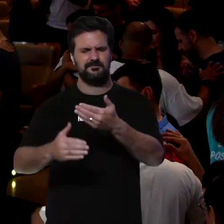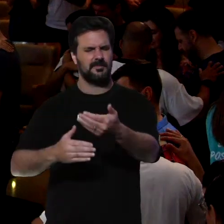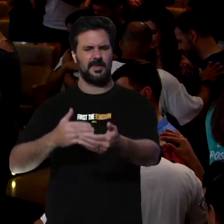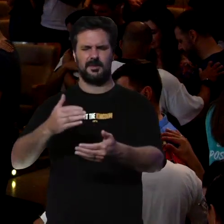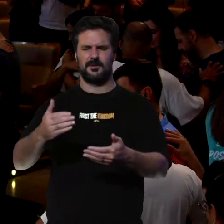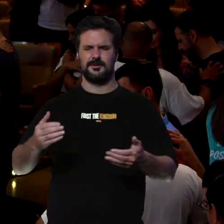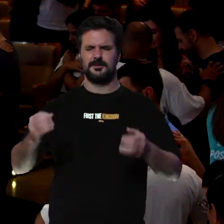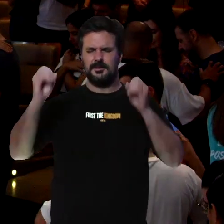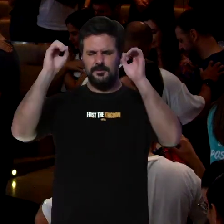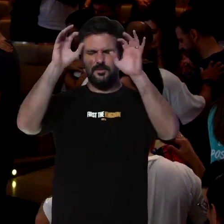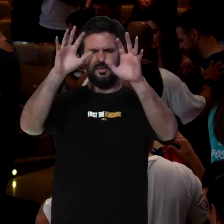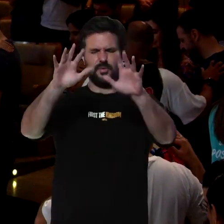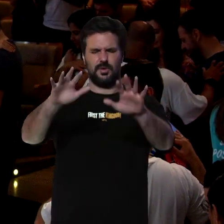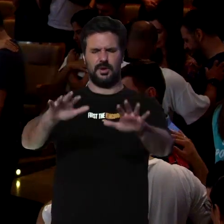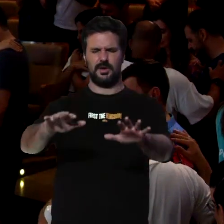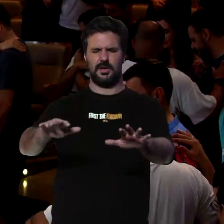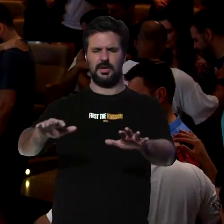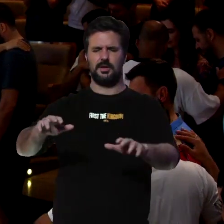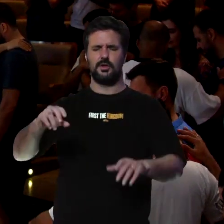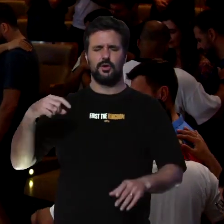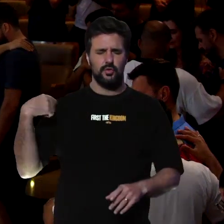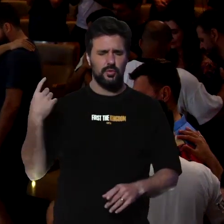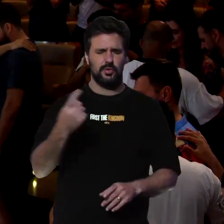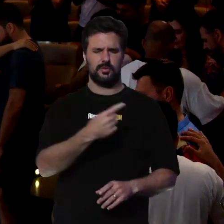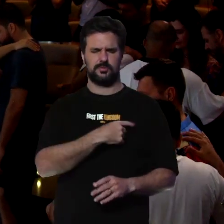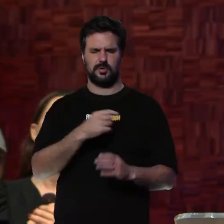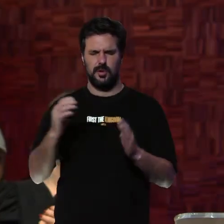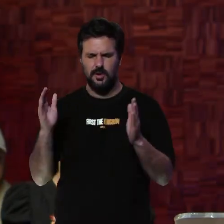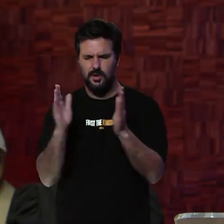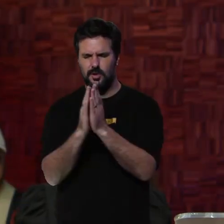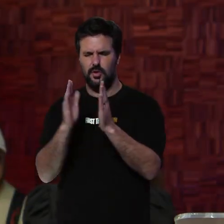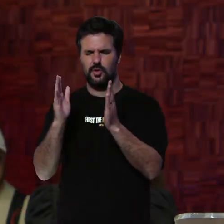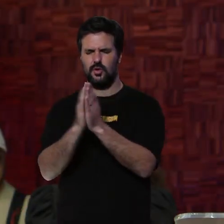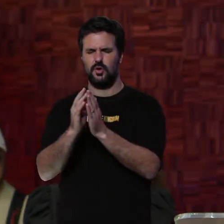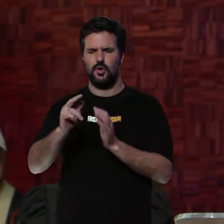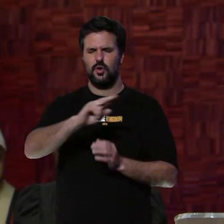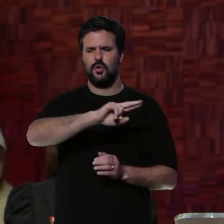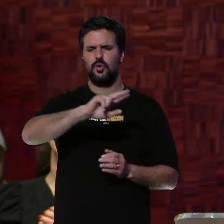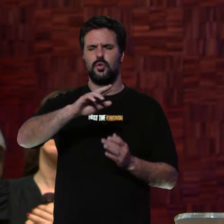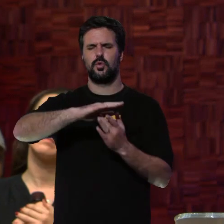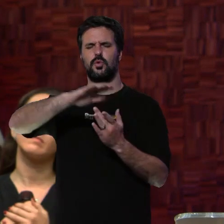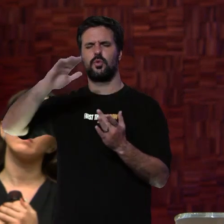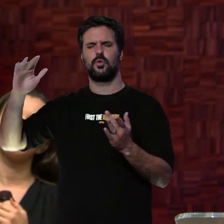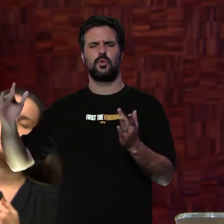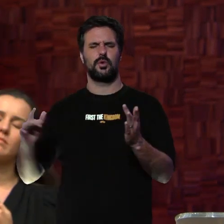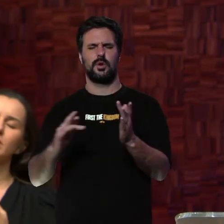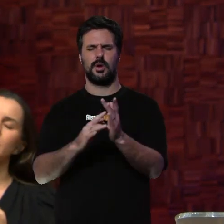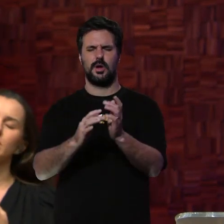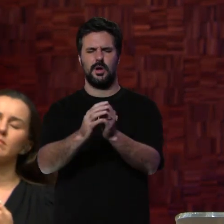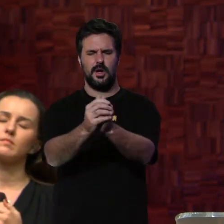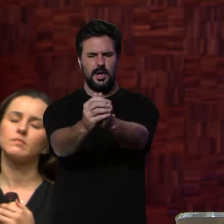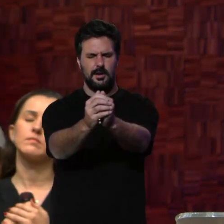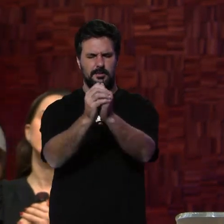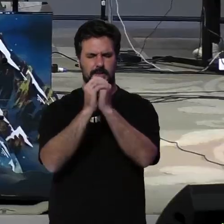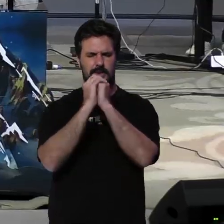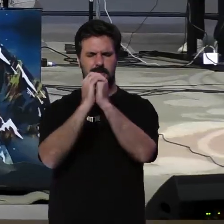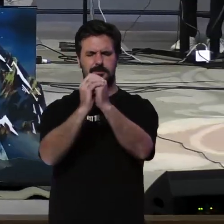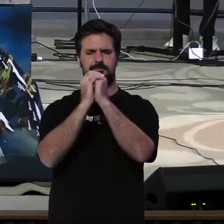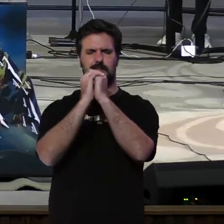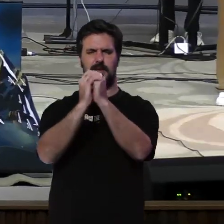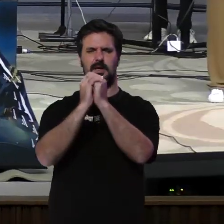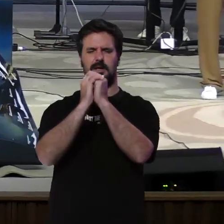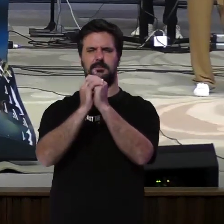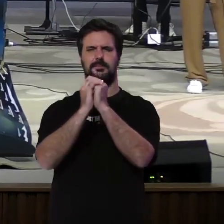nos abençoa. Essa é a nossa oração, Pai, no nome de Jesus.